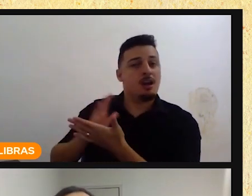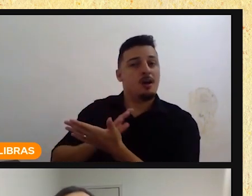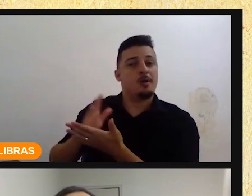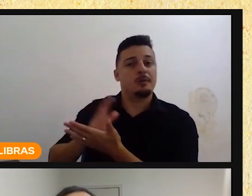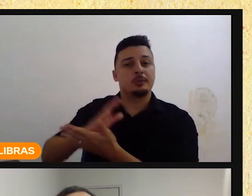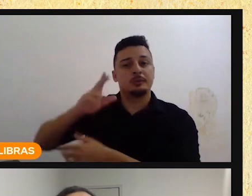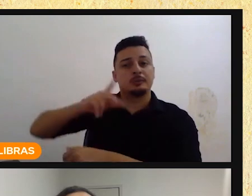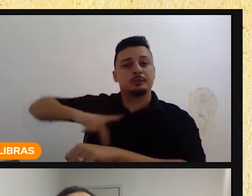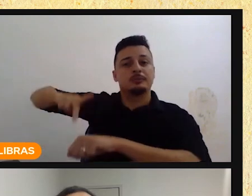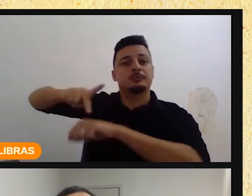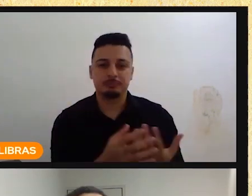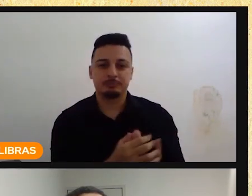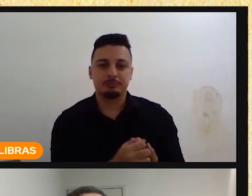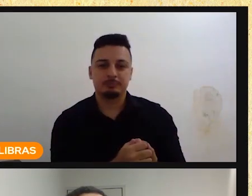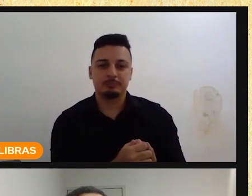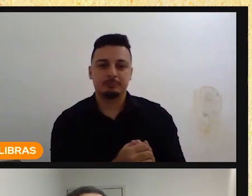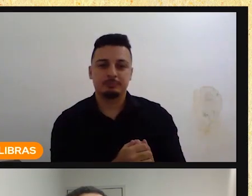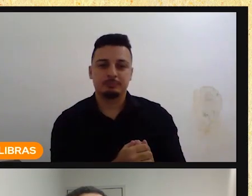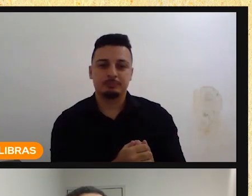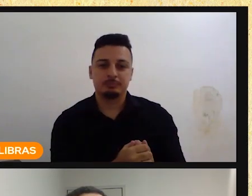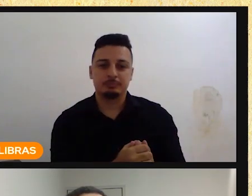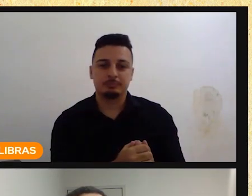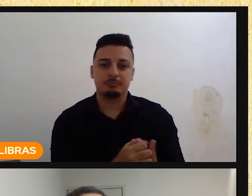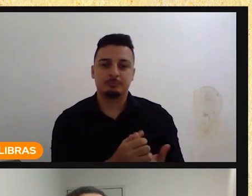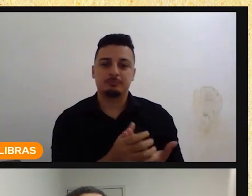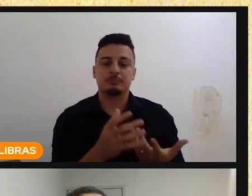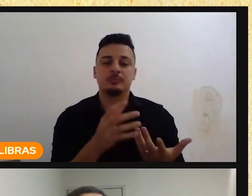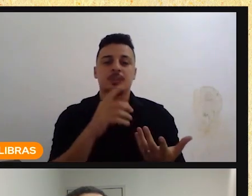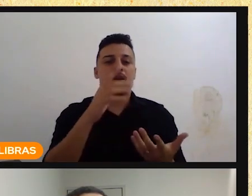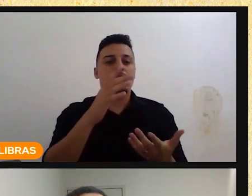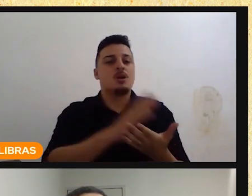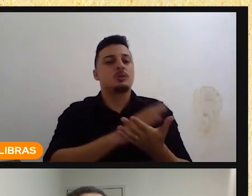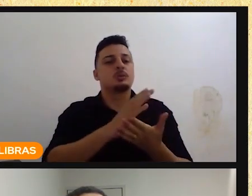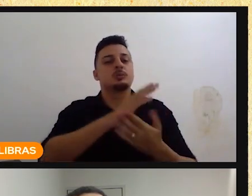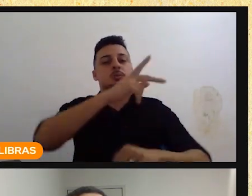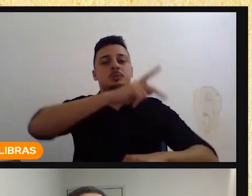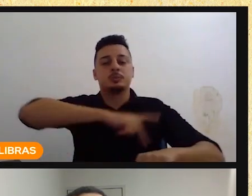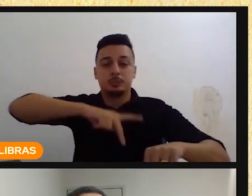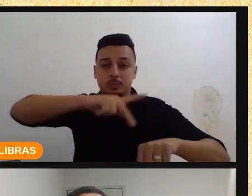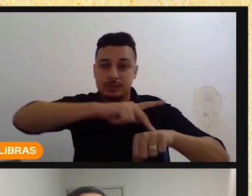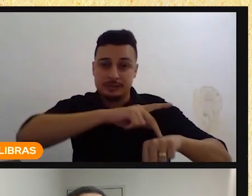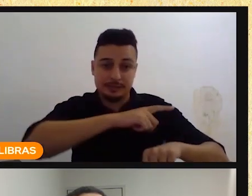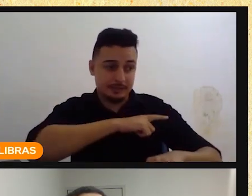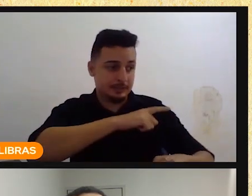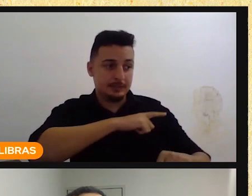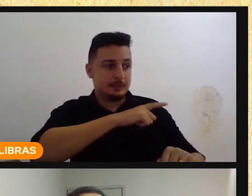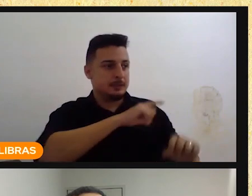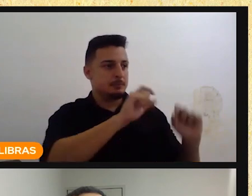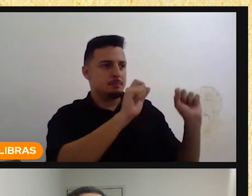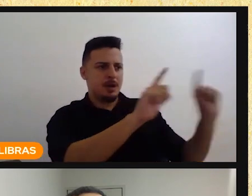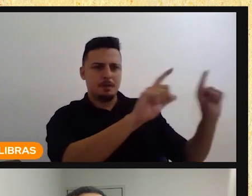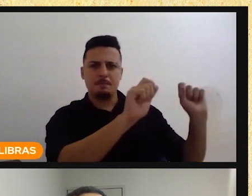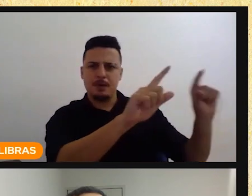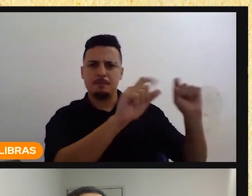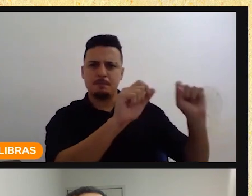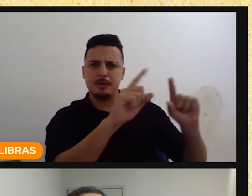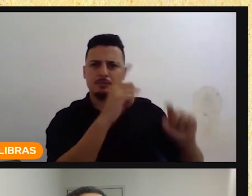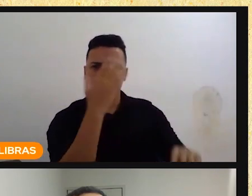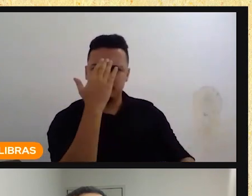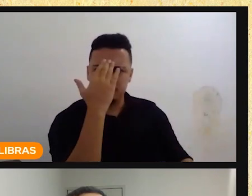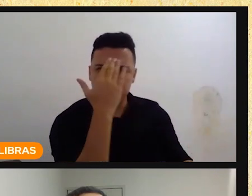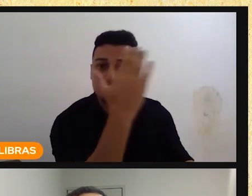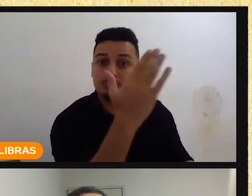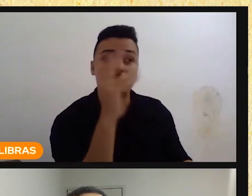animação, mas mesmo alguns países que são grandes referências no cinema de animação têm uma produção de longa ainda